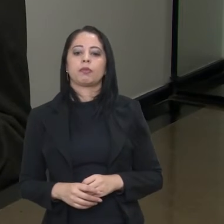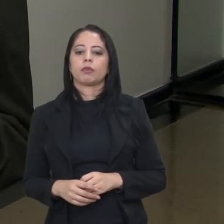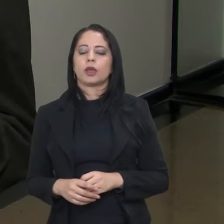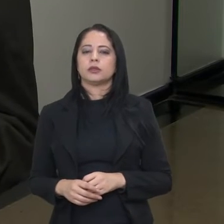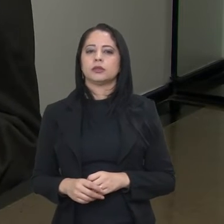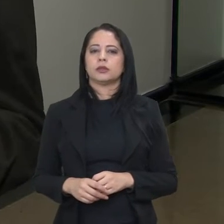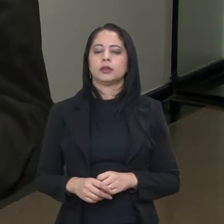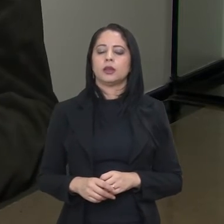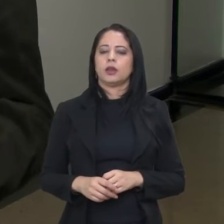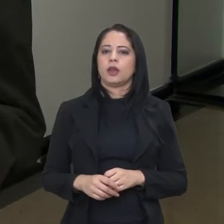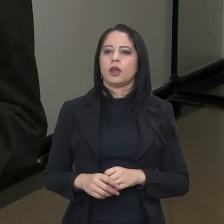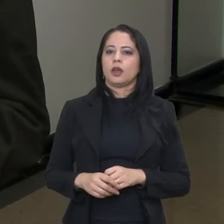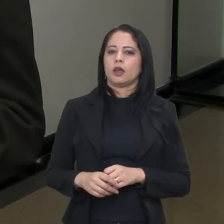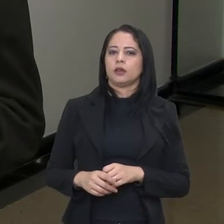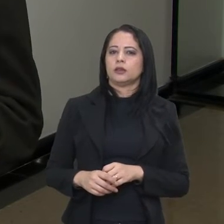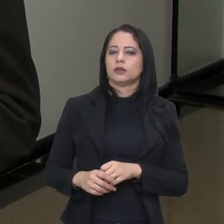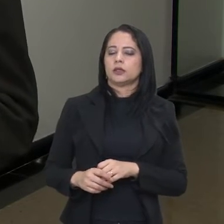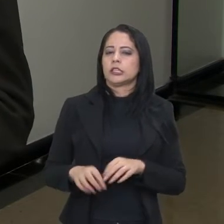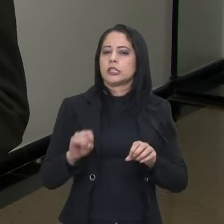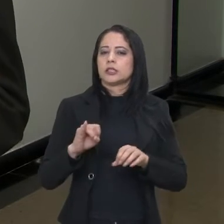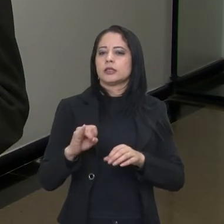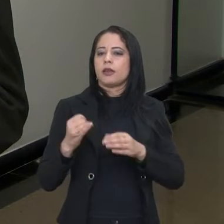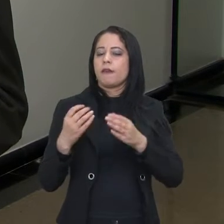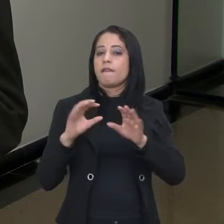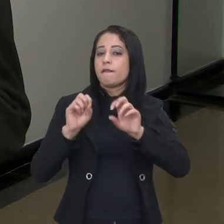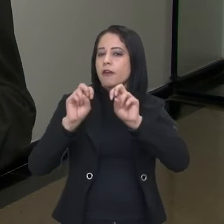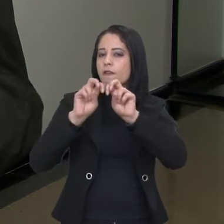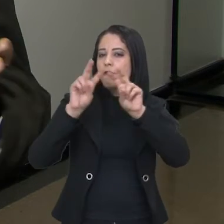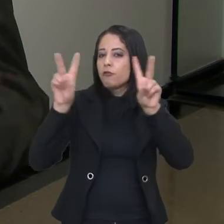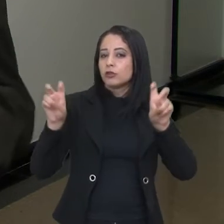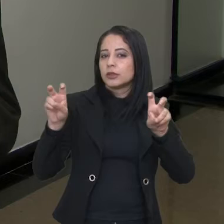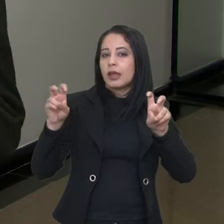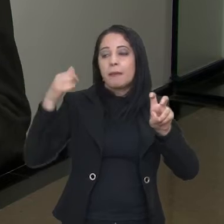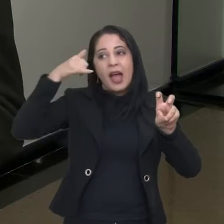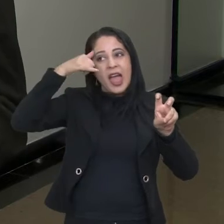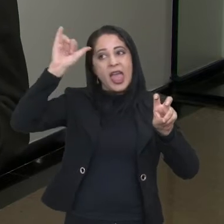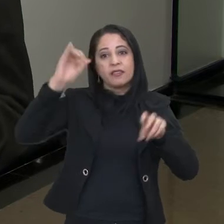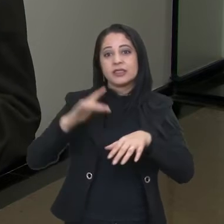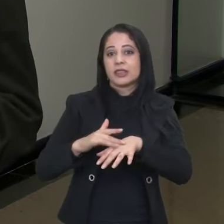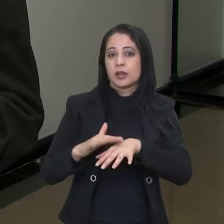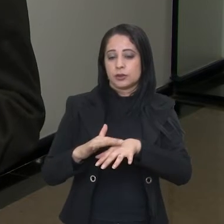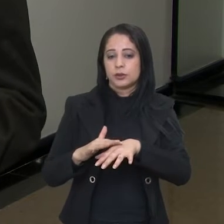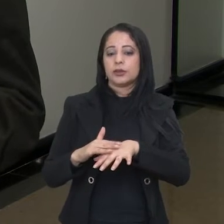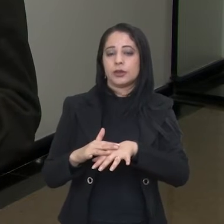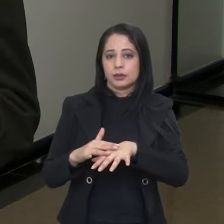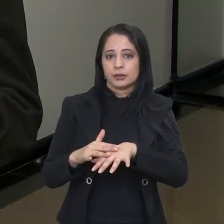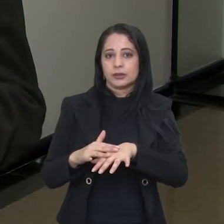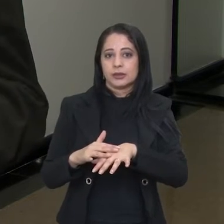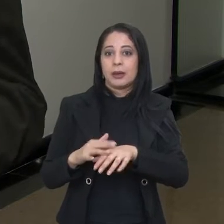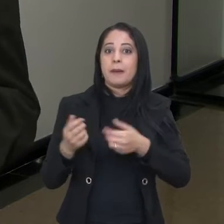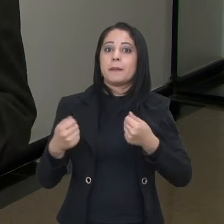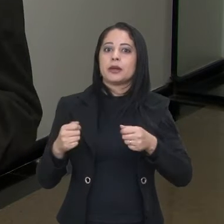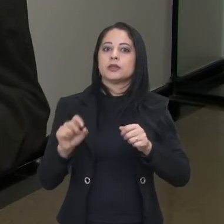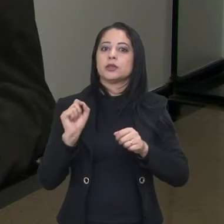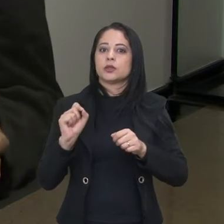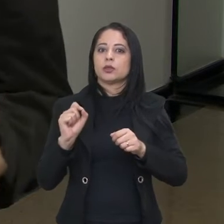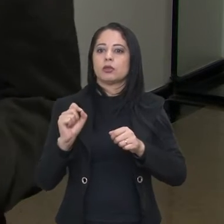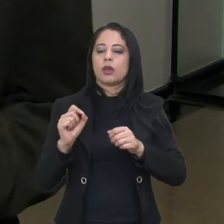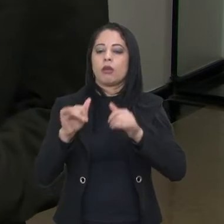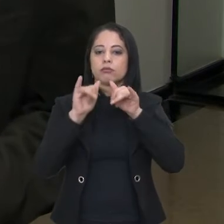fala em termos de prevenção de doenças, prevenção na área da saúde, ela pode ser esse instrumento